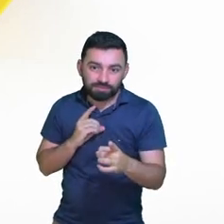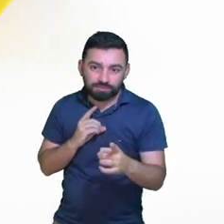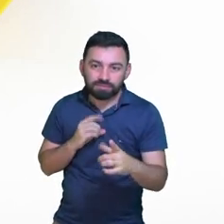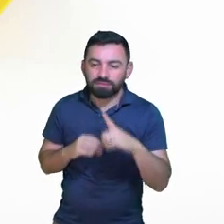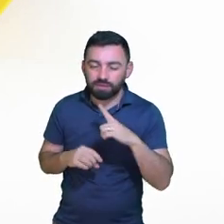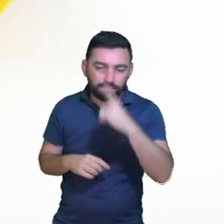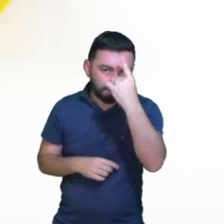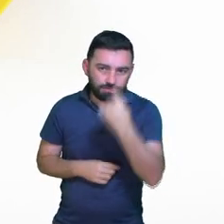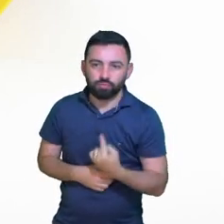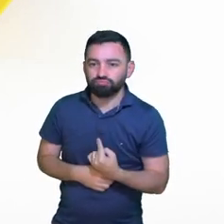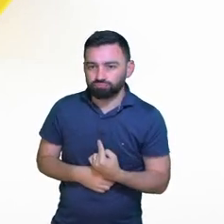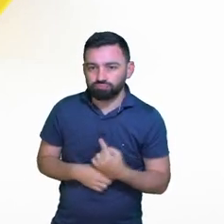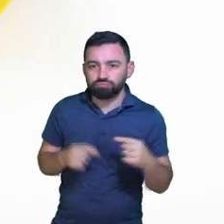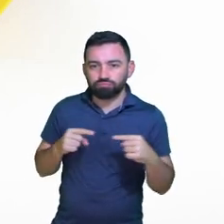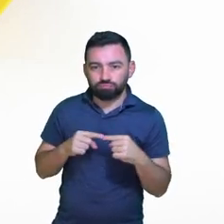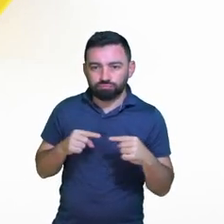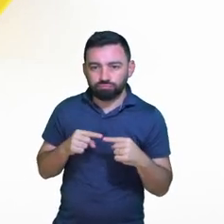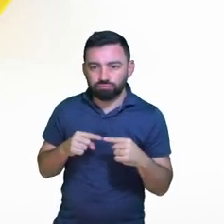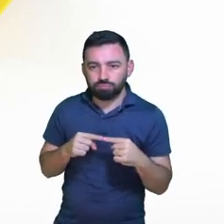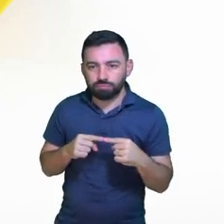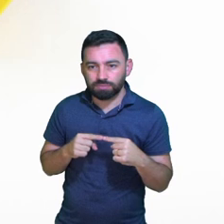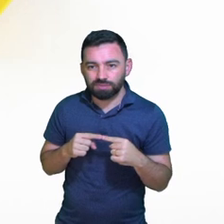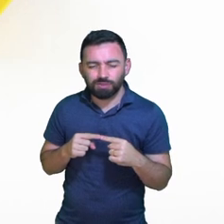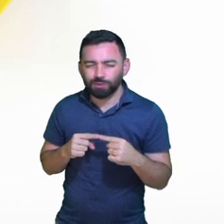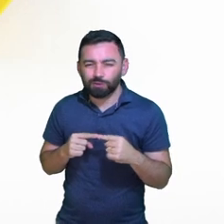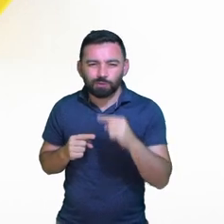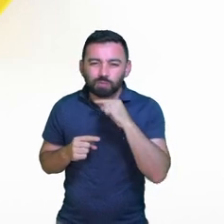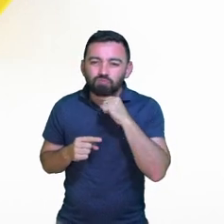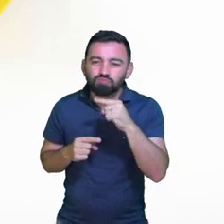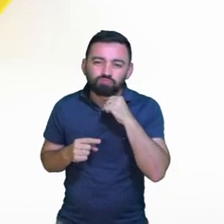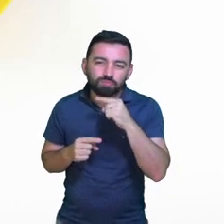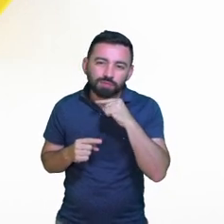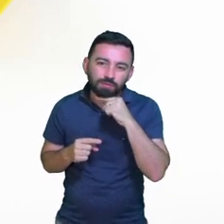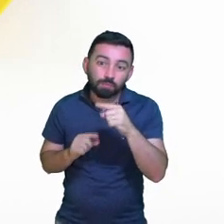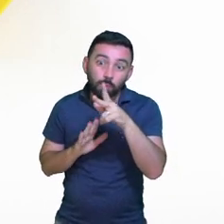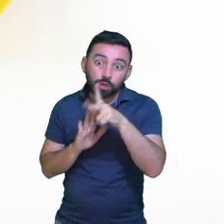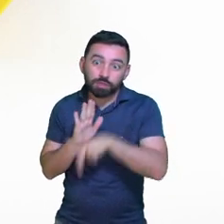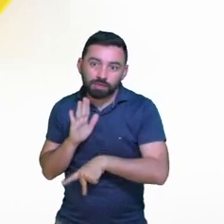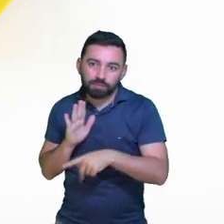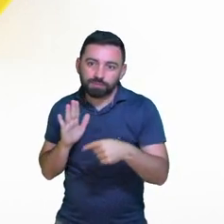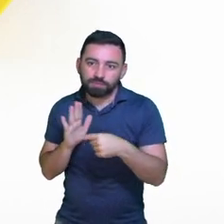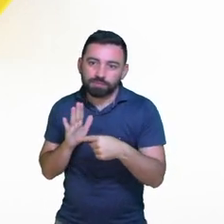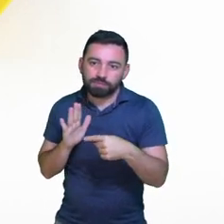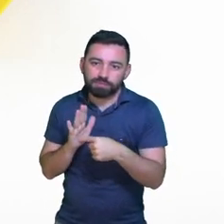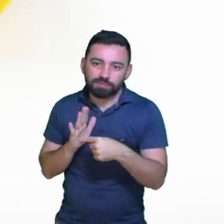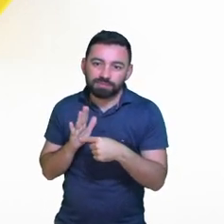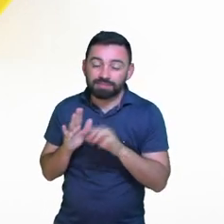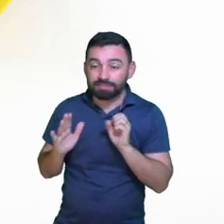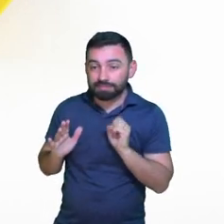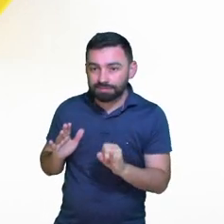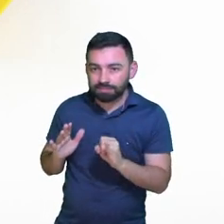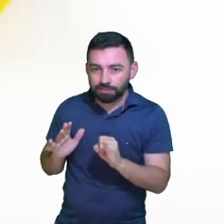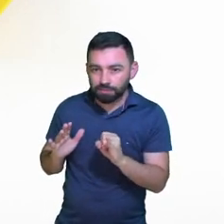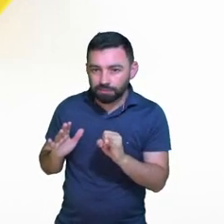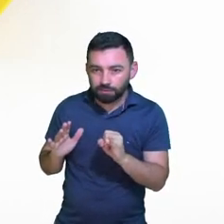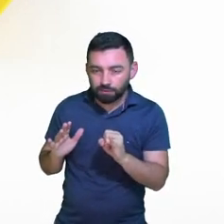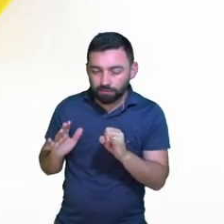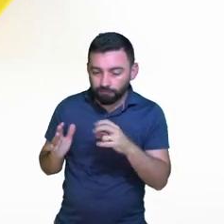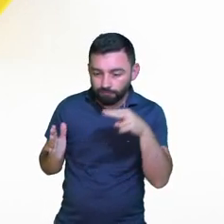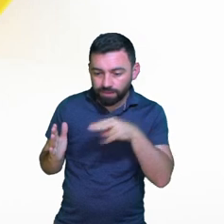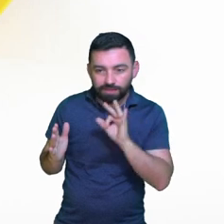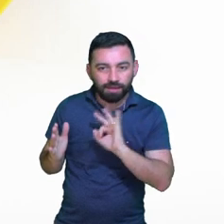esse perfil Então não dá pra gente escrever um um um projeto sem que a gente olhe para quem é que a gente